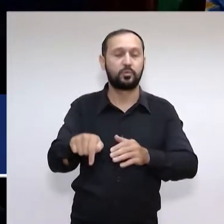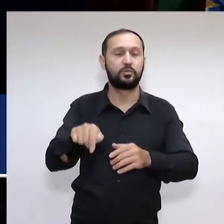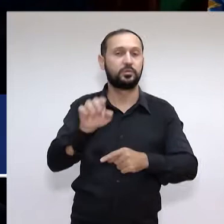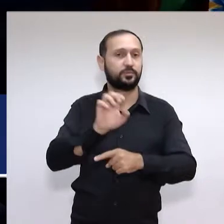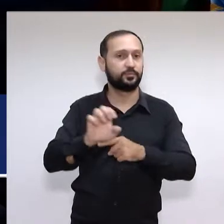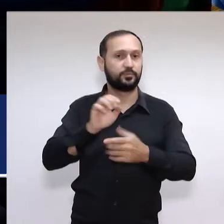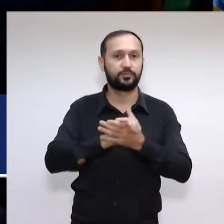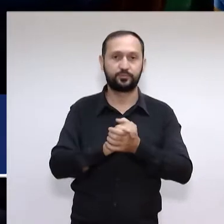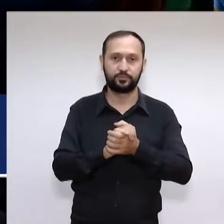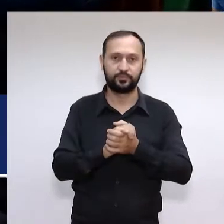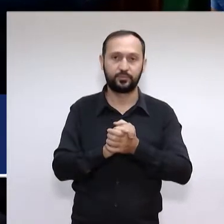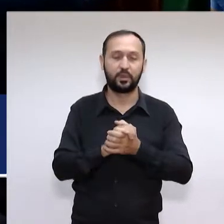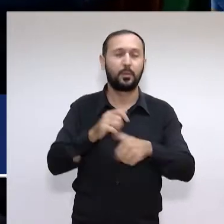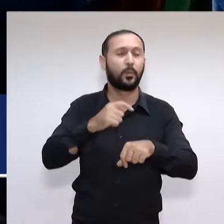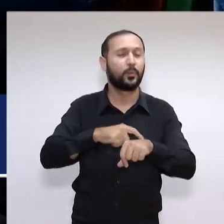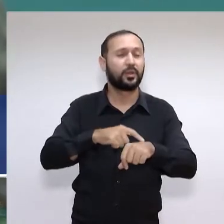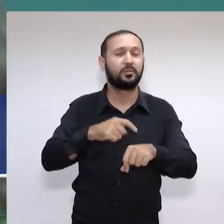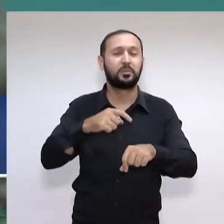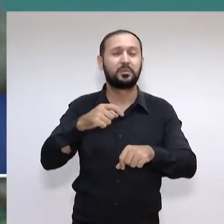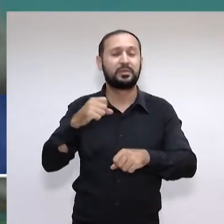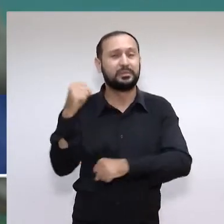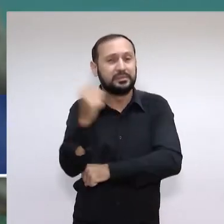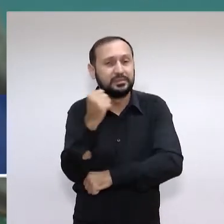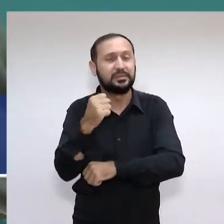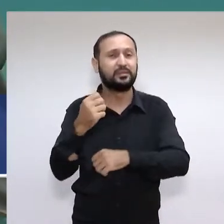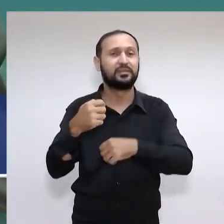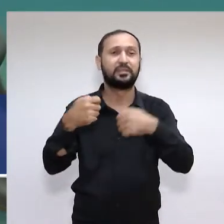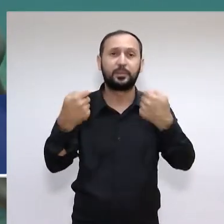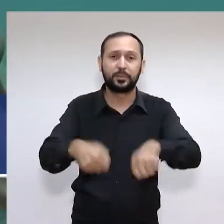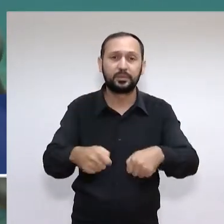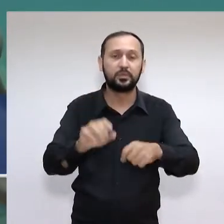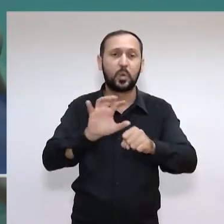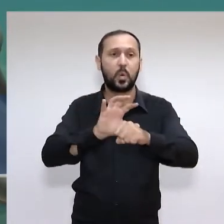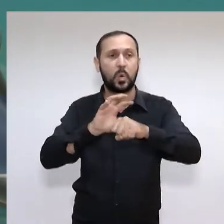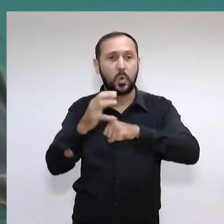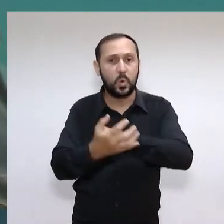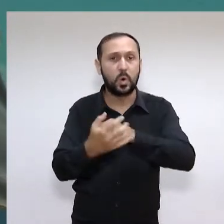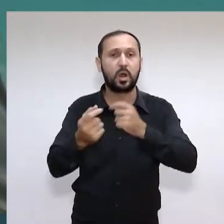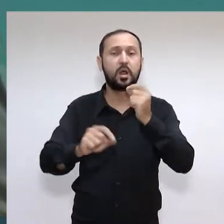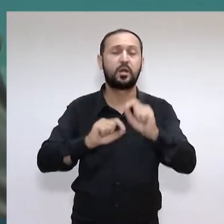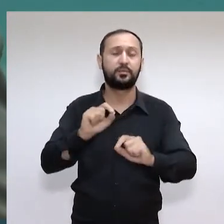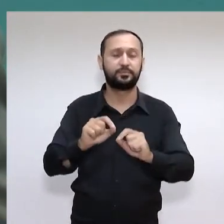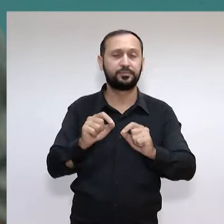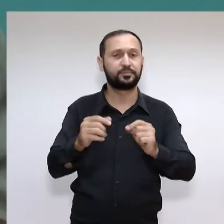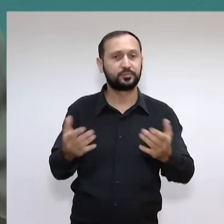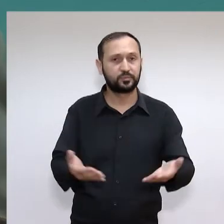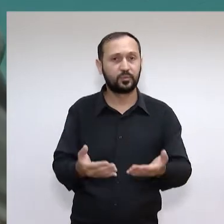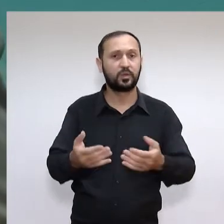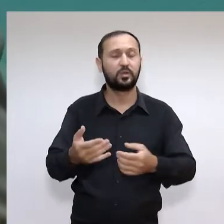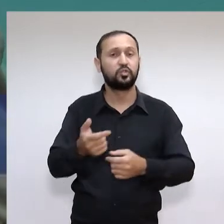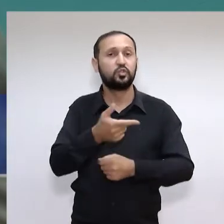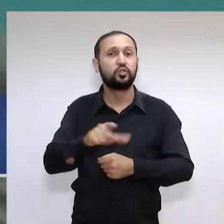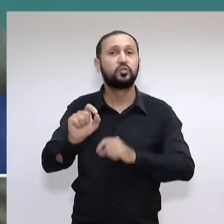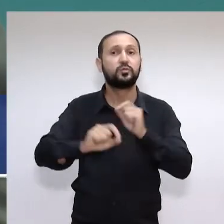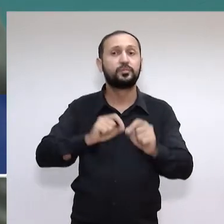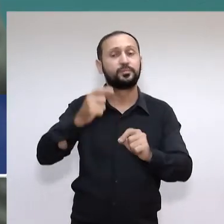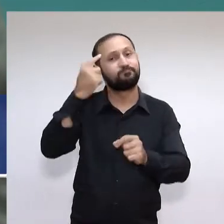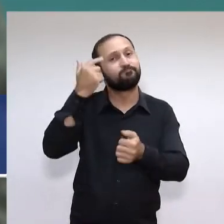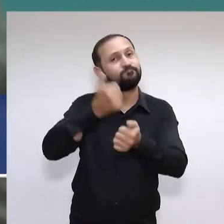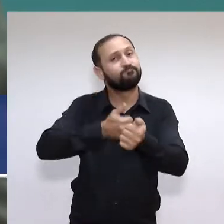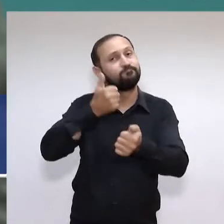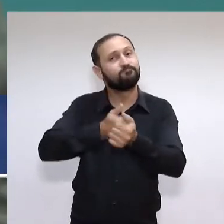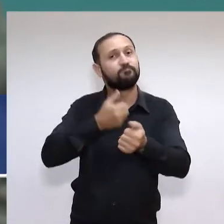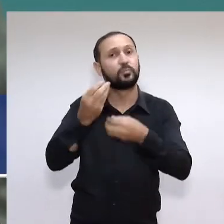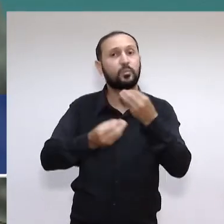por servidores públicos estaduais. Devido à gravidade do momento, pelo coronavírus, pelo